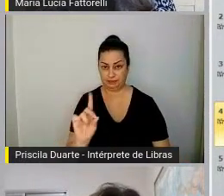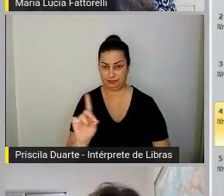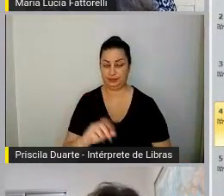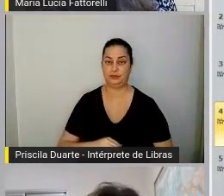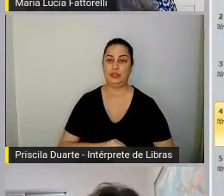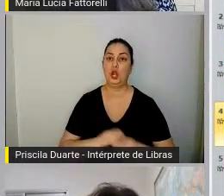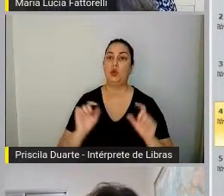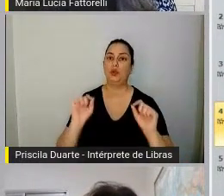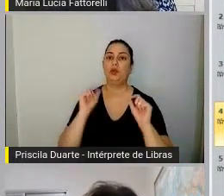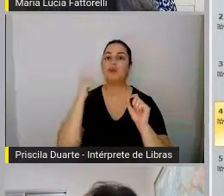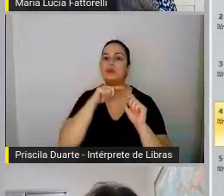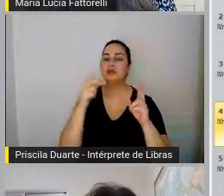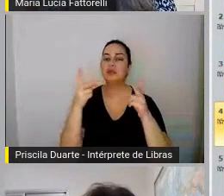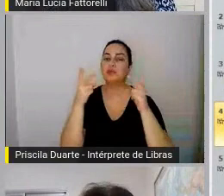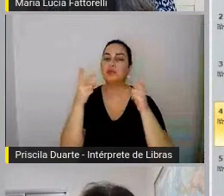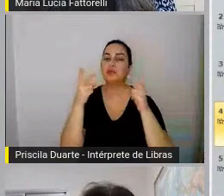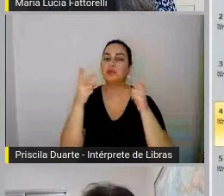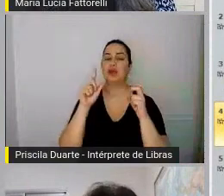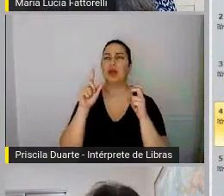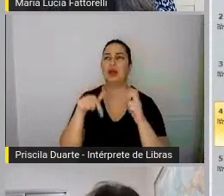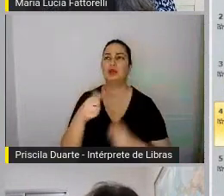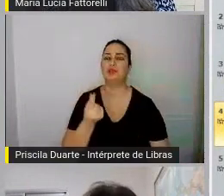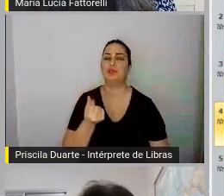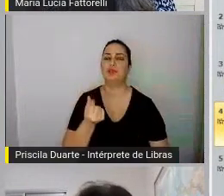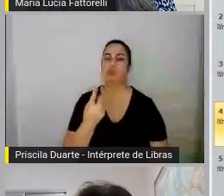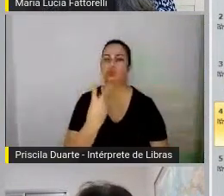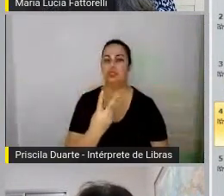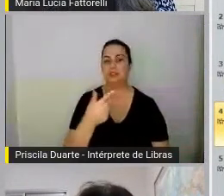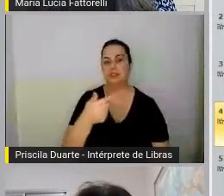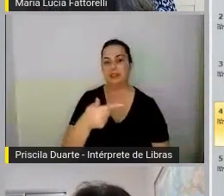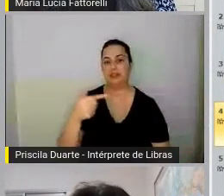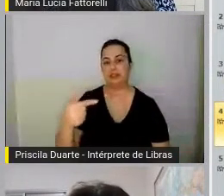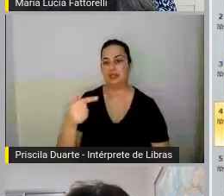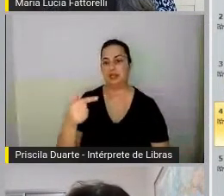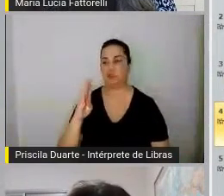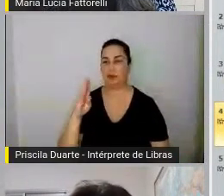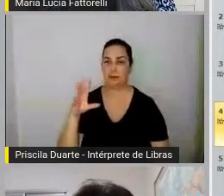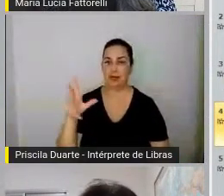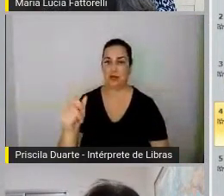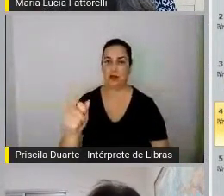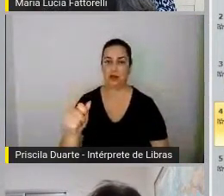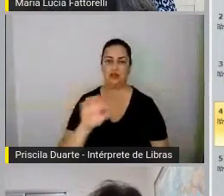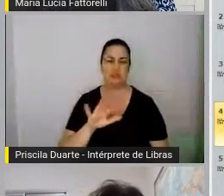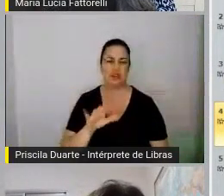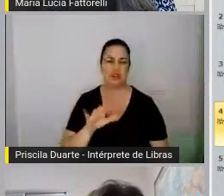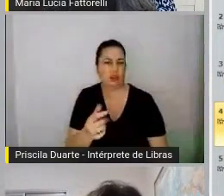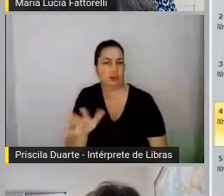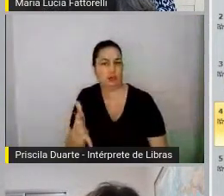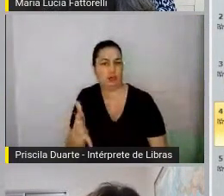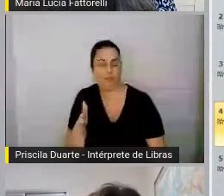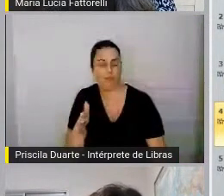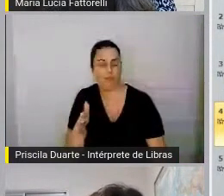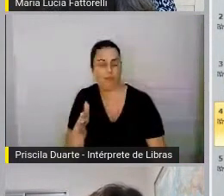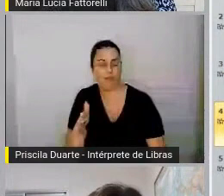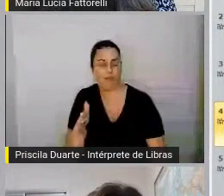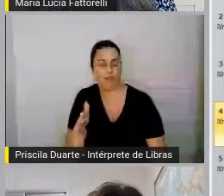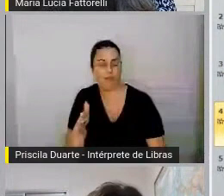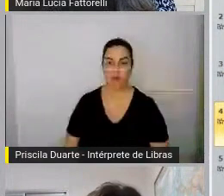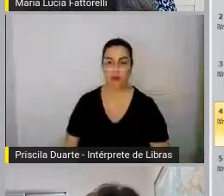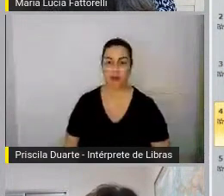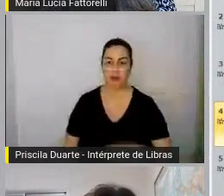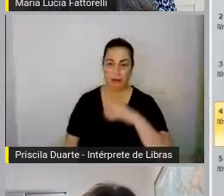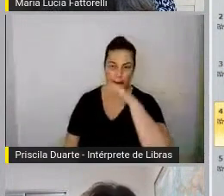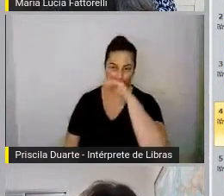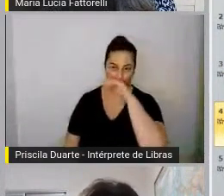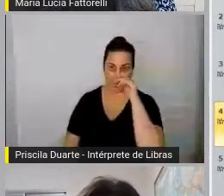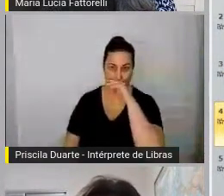ali, foi de apenas 277 bilhões, né? Um valor aproximado, né? Os juros